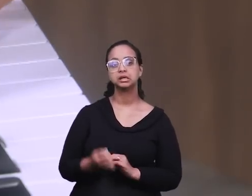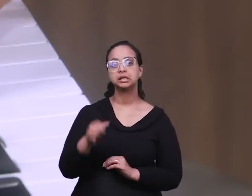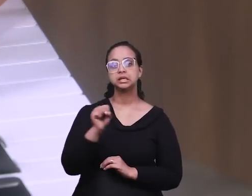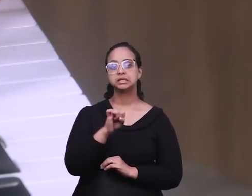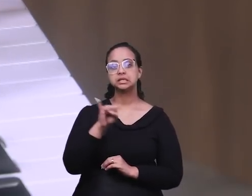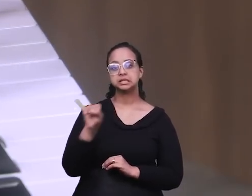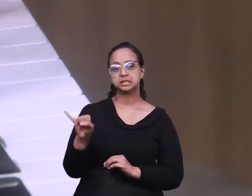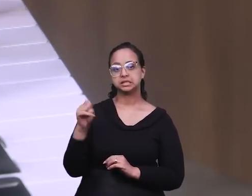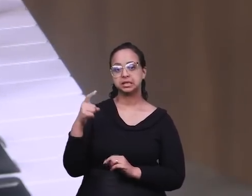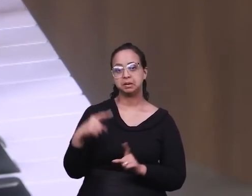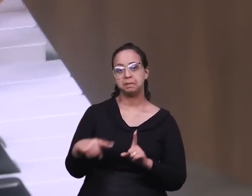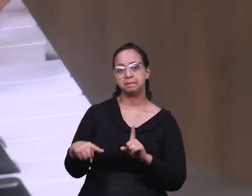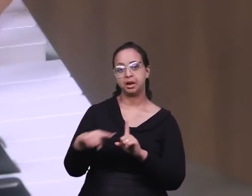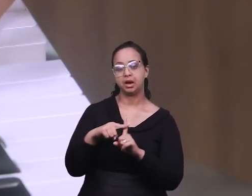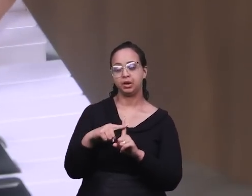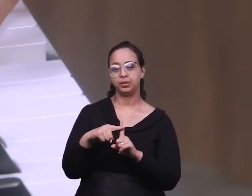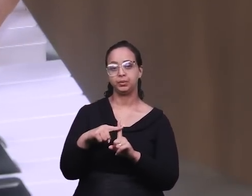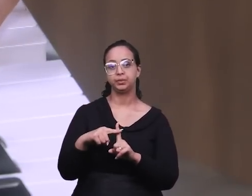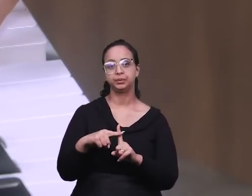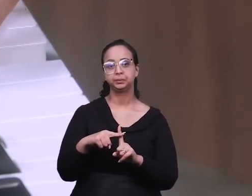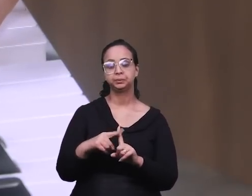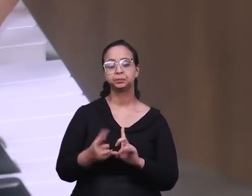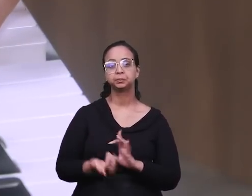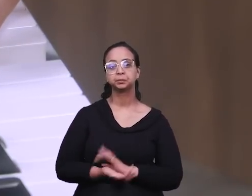Si maior.